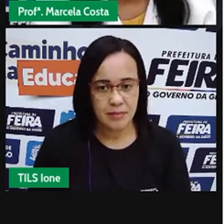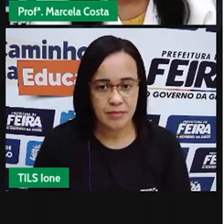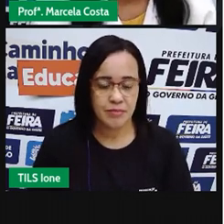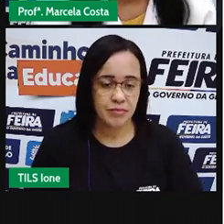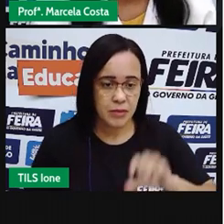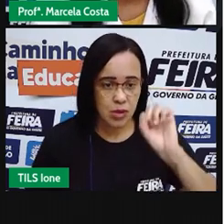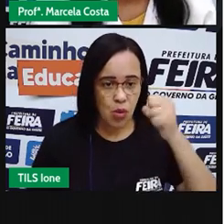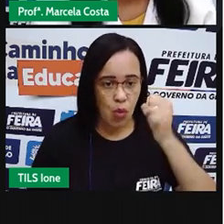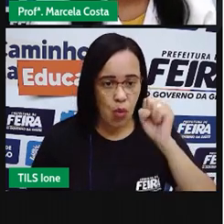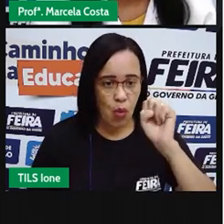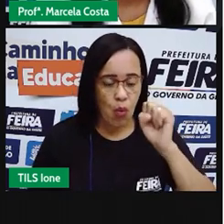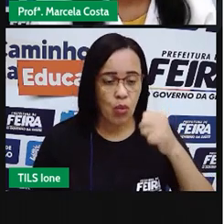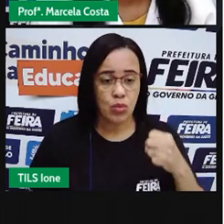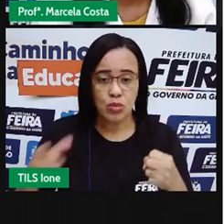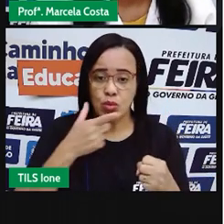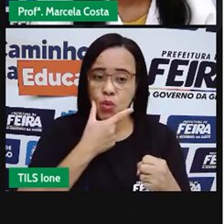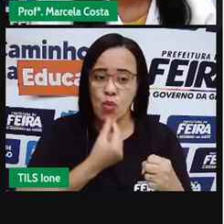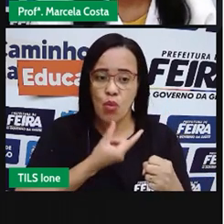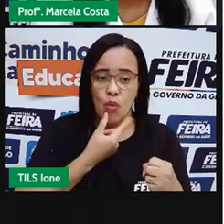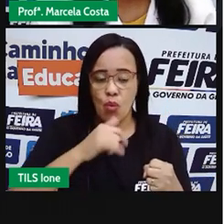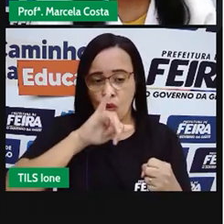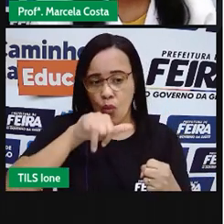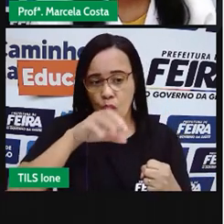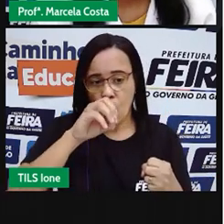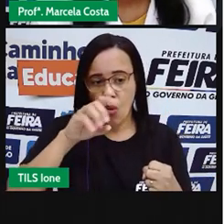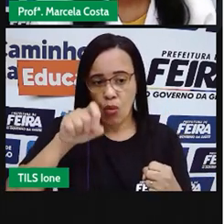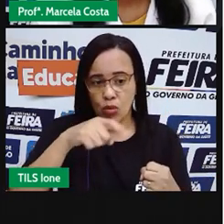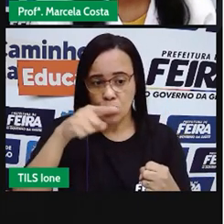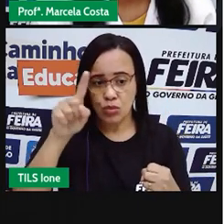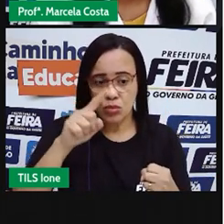8 frutas que João comprou. Tá vendo?